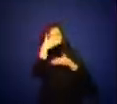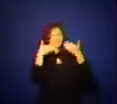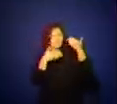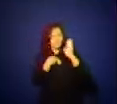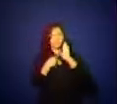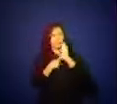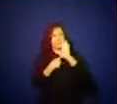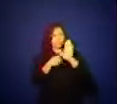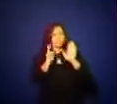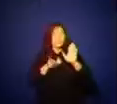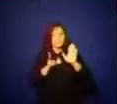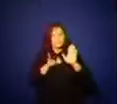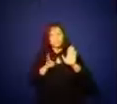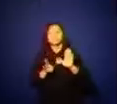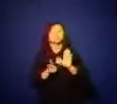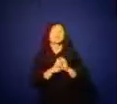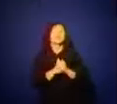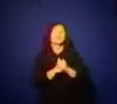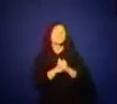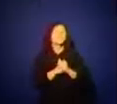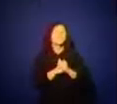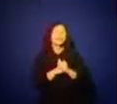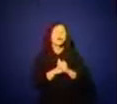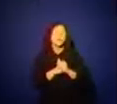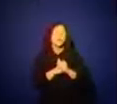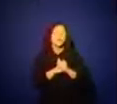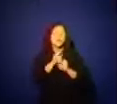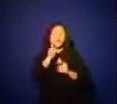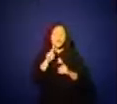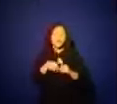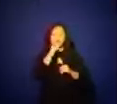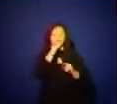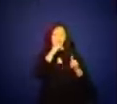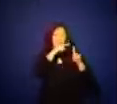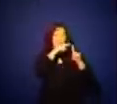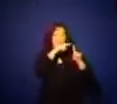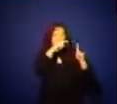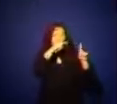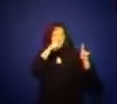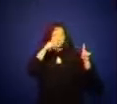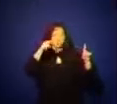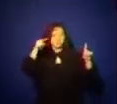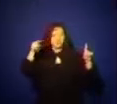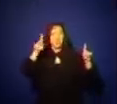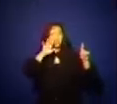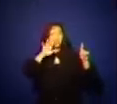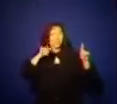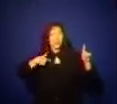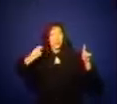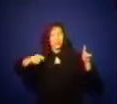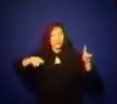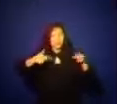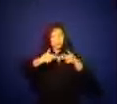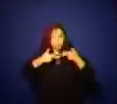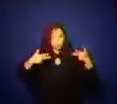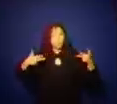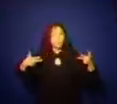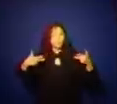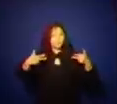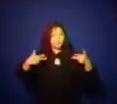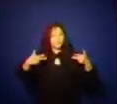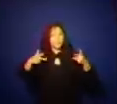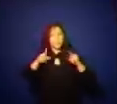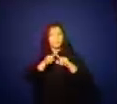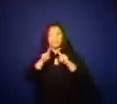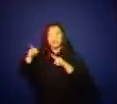que eu trouxe mas a gente acabou nos anos mas está lá que é o seguinte você pega uma linha de tendência de demanda de bens e outra de serviços